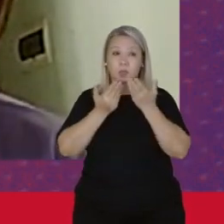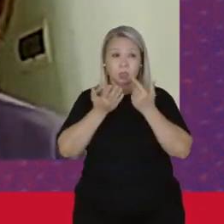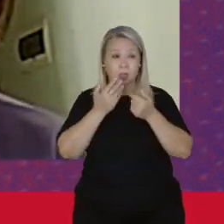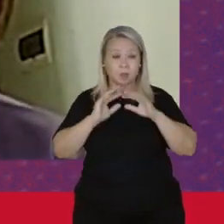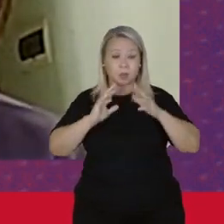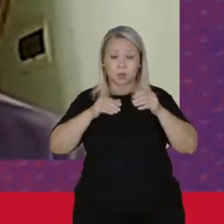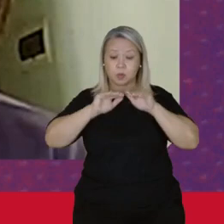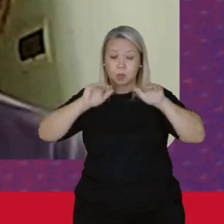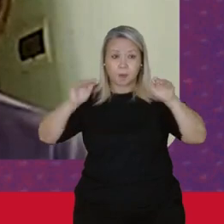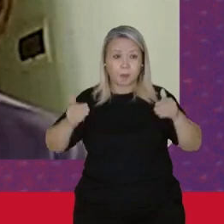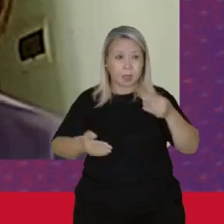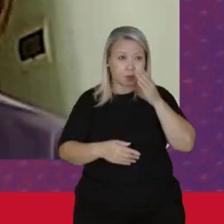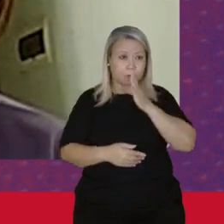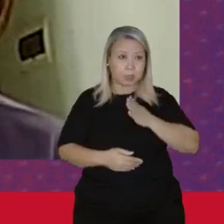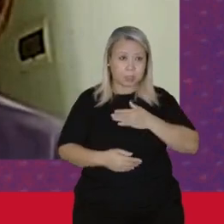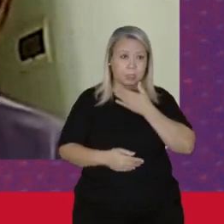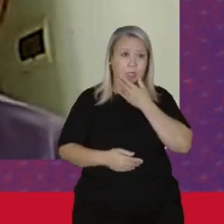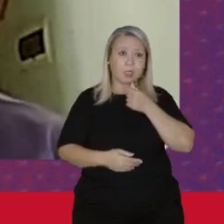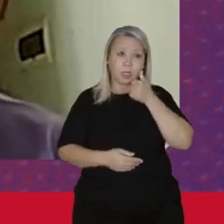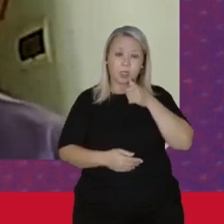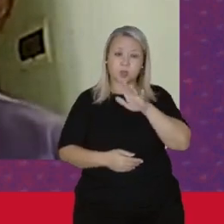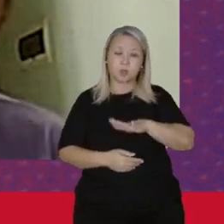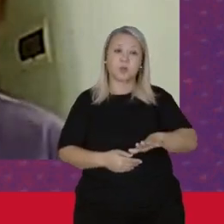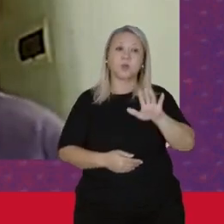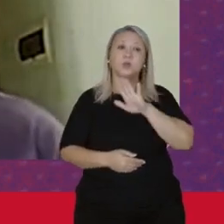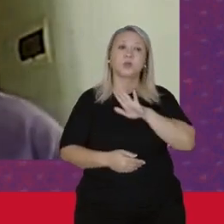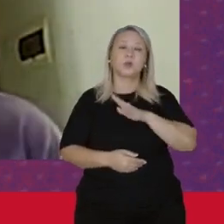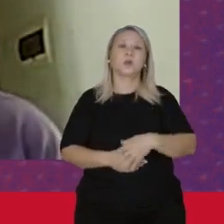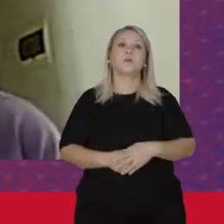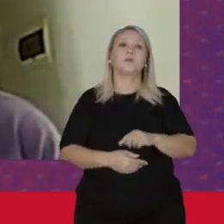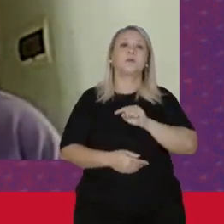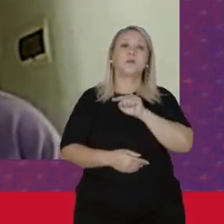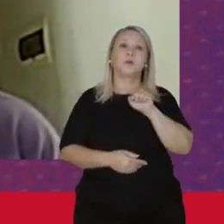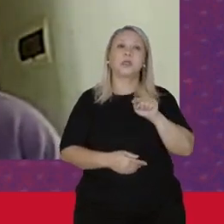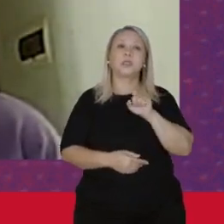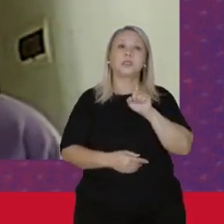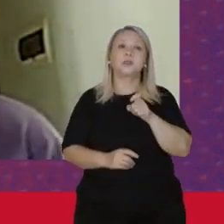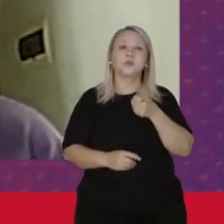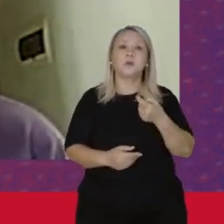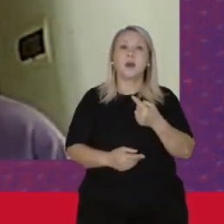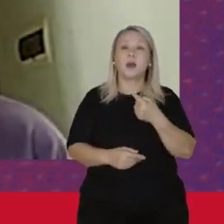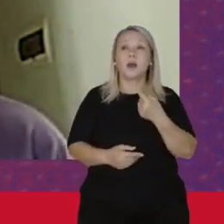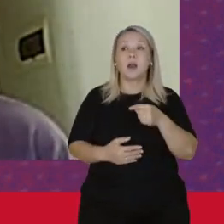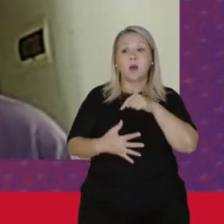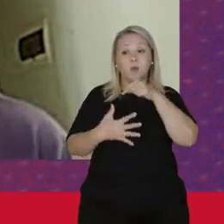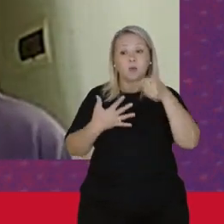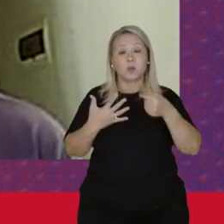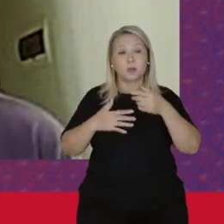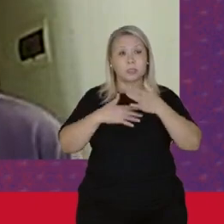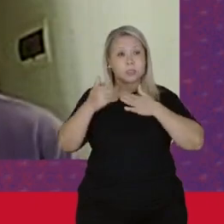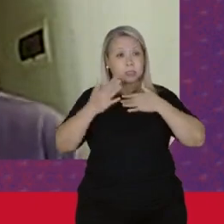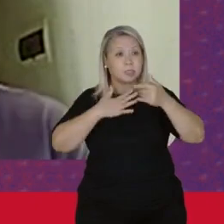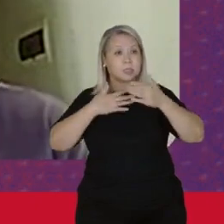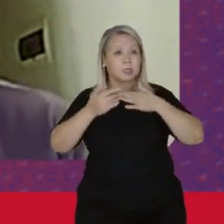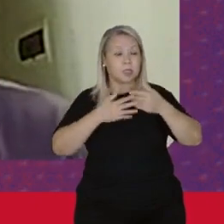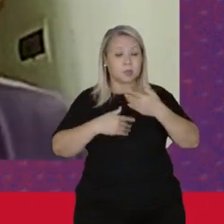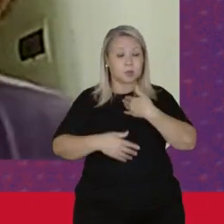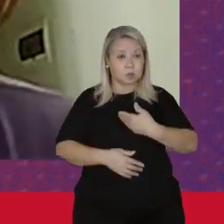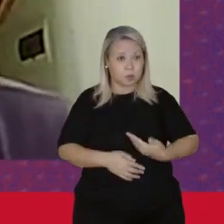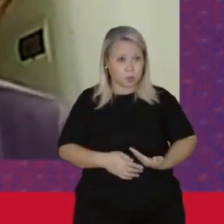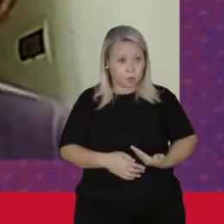na mesa dos brasileiros e das brasileiras, né? Então, isso é uma das ações, né, que o